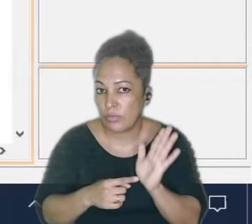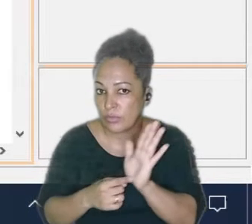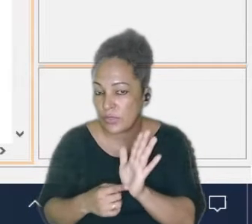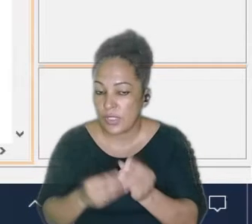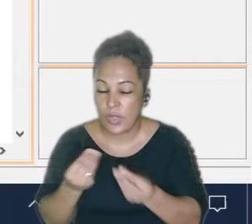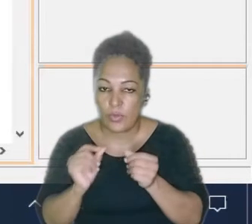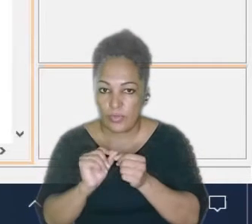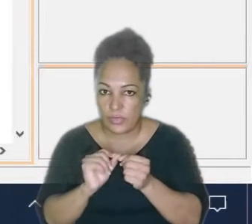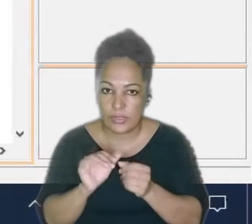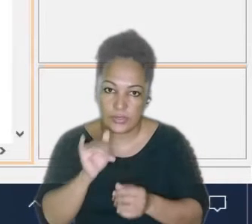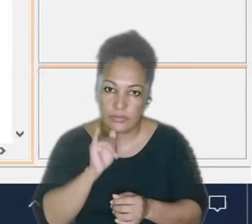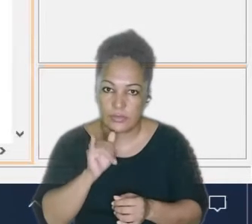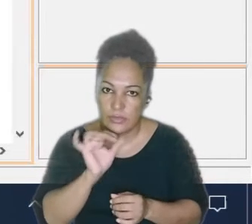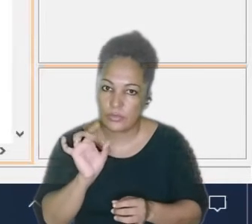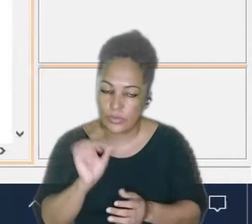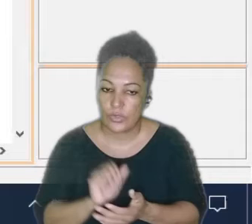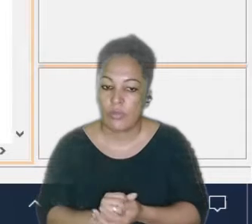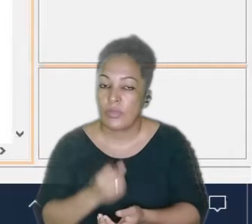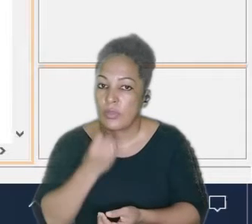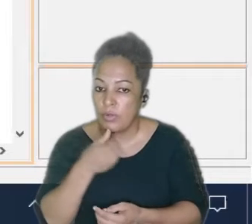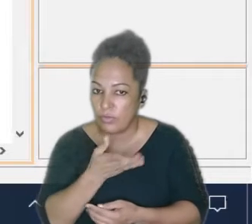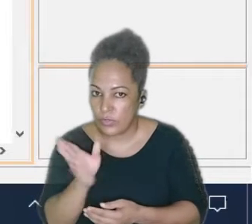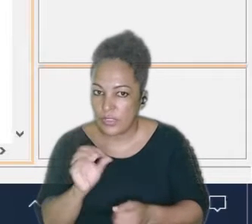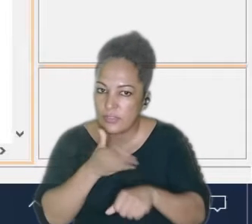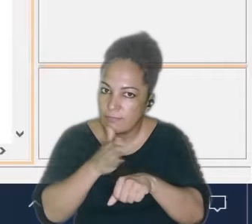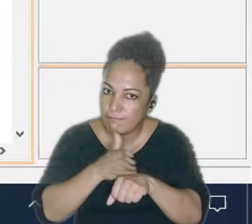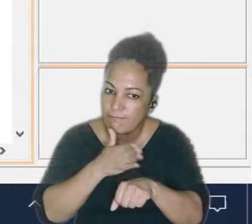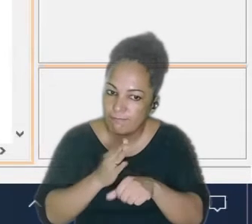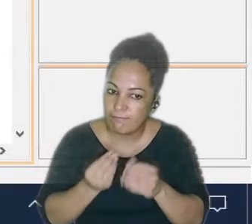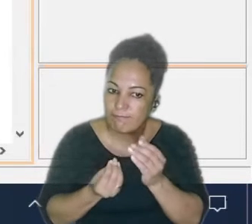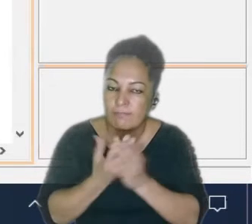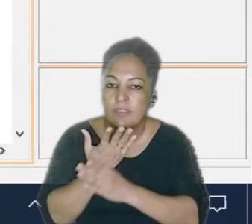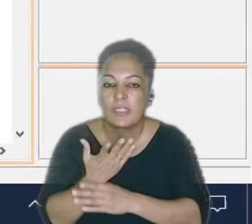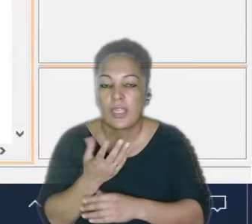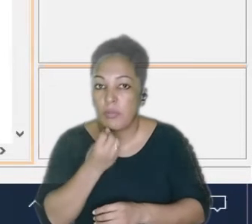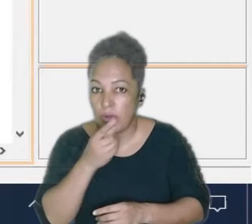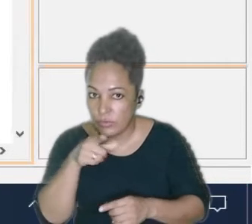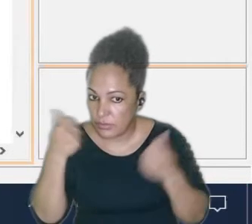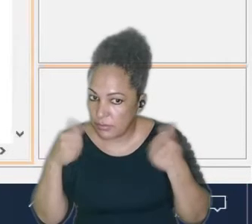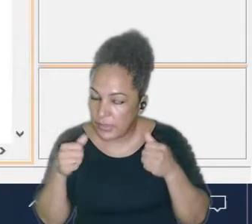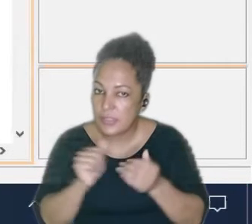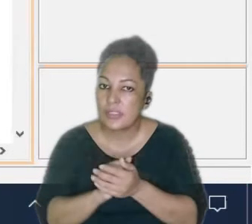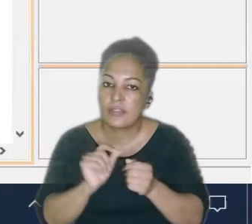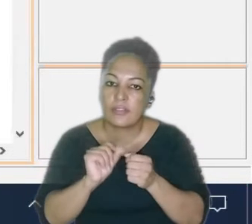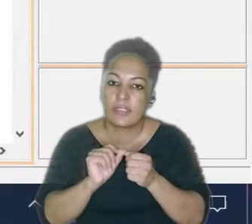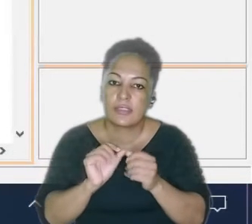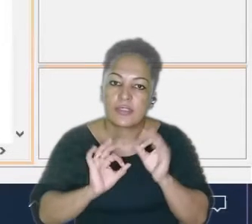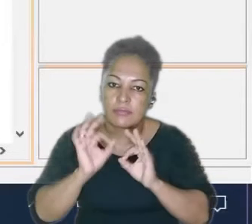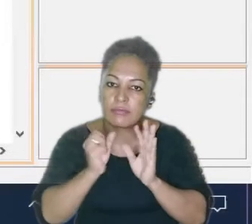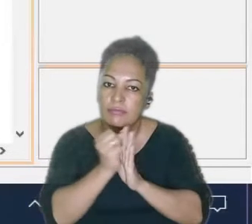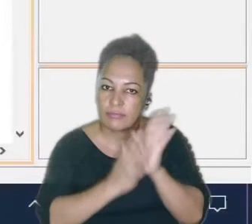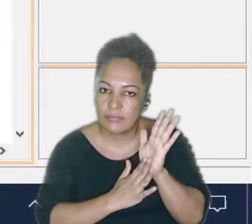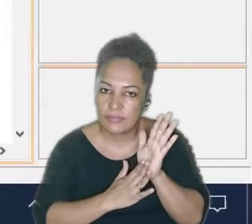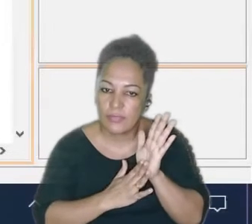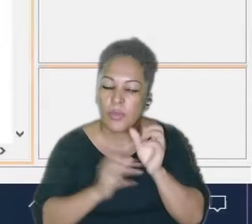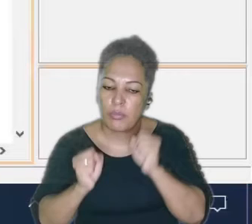é só mostrar como é que faz, mas aí seria bom quando vocês estiverem exercitando, vocês criar, seria bom não, vocês devem, quando vocês estiverem fazendo